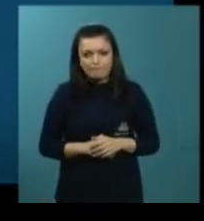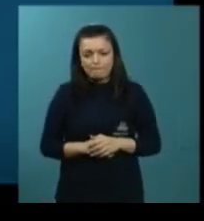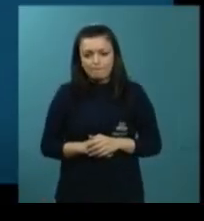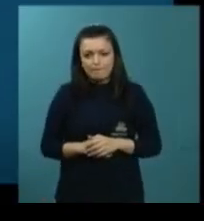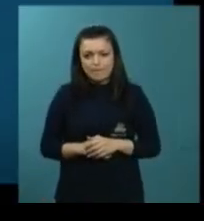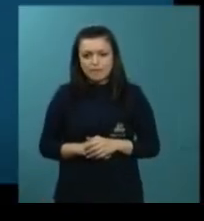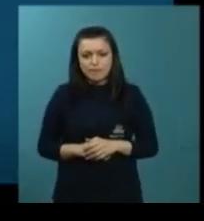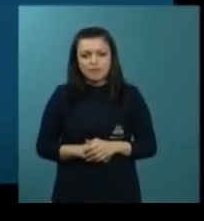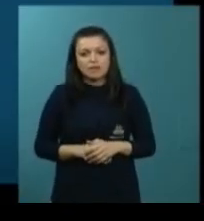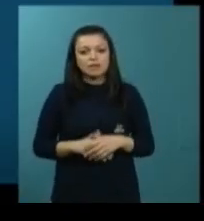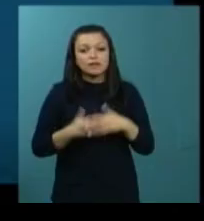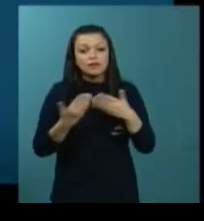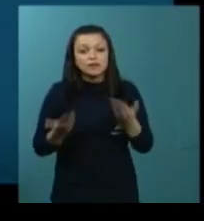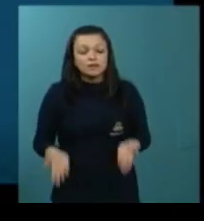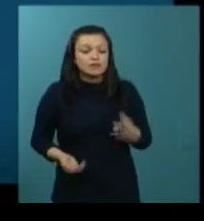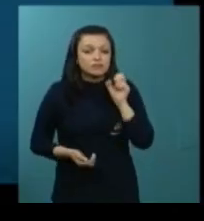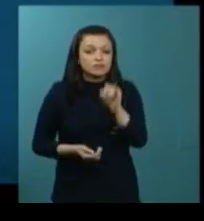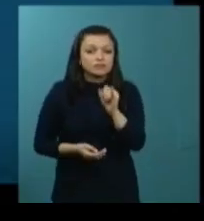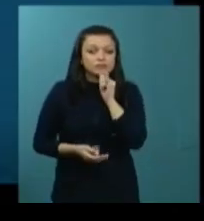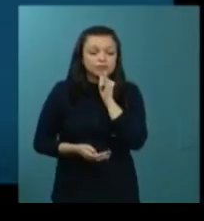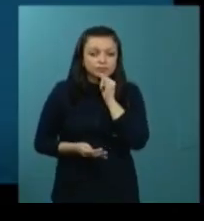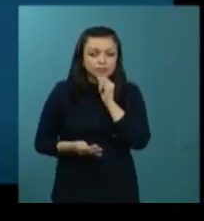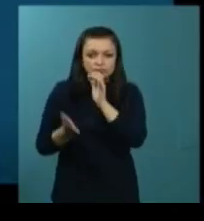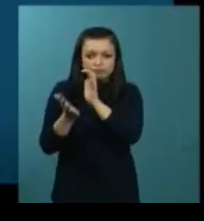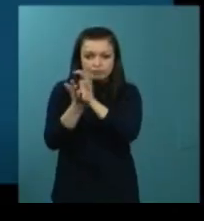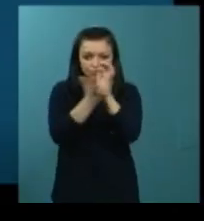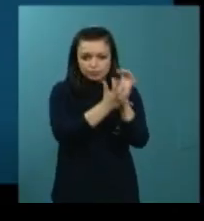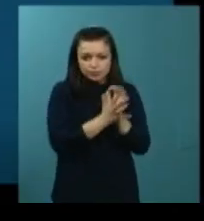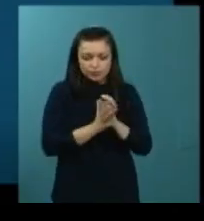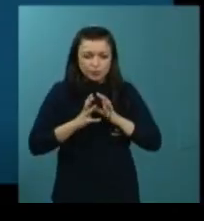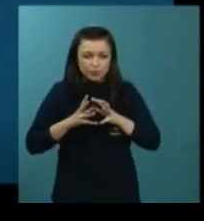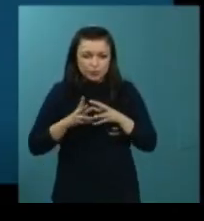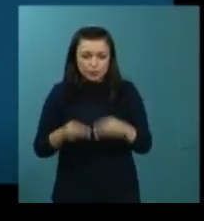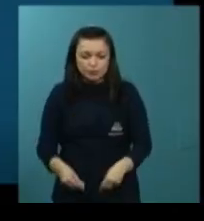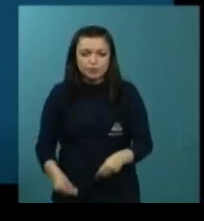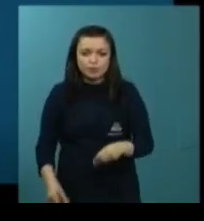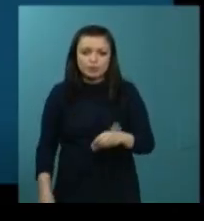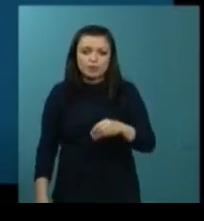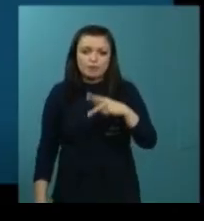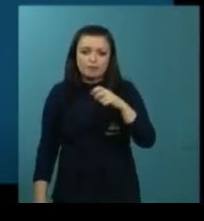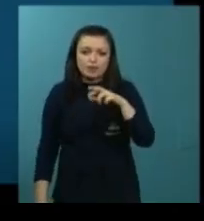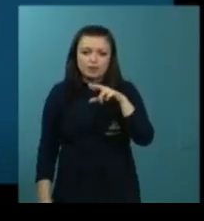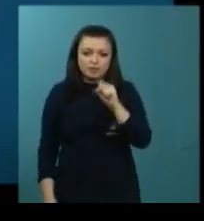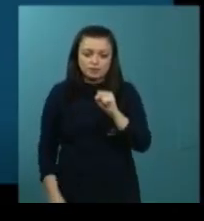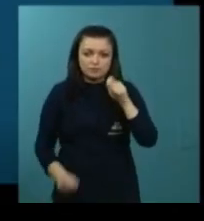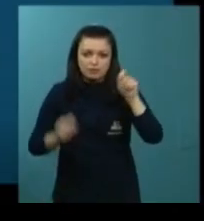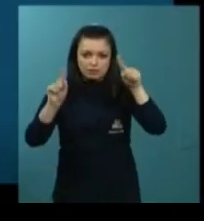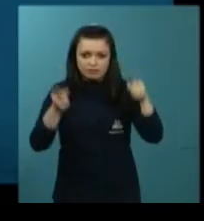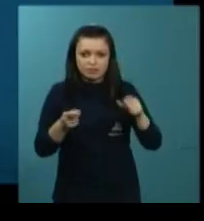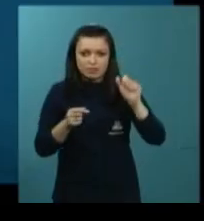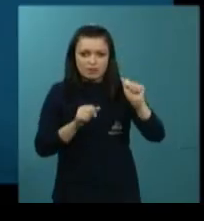E o conjunto de todos os pares ordenados AB,